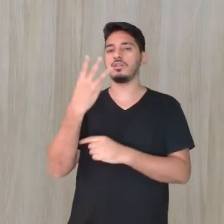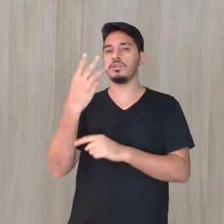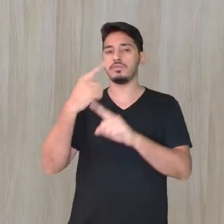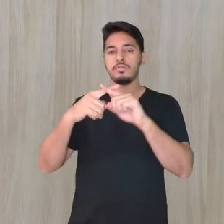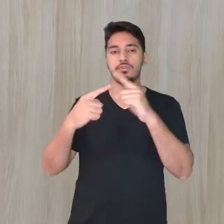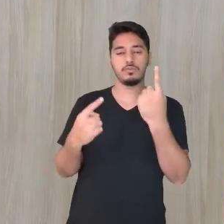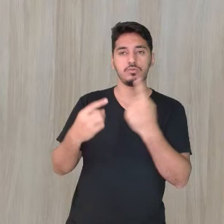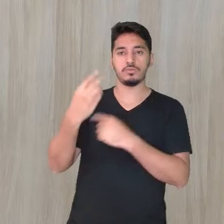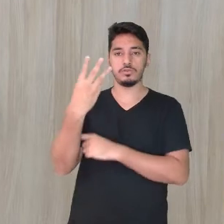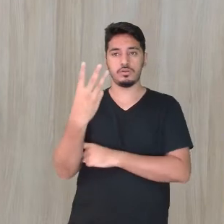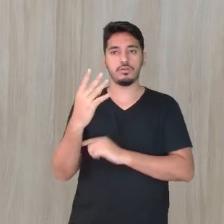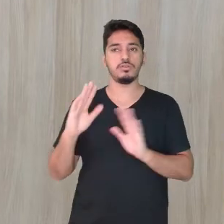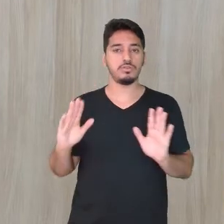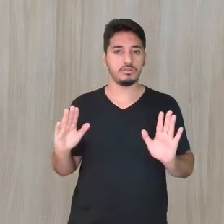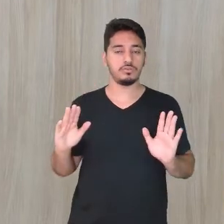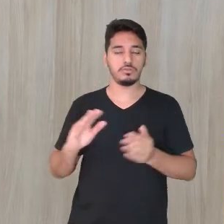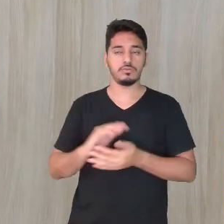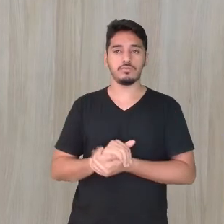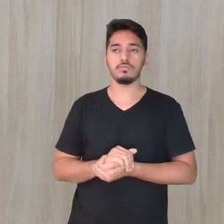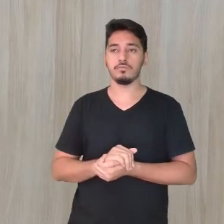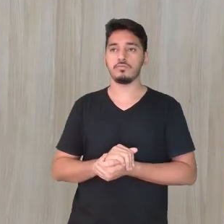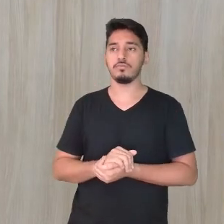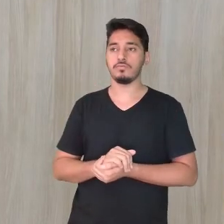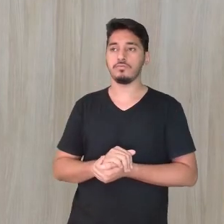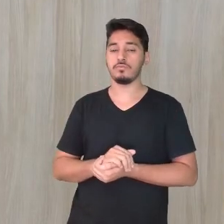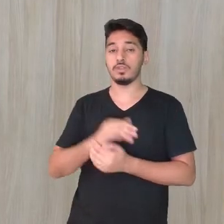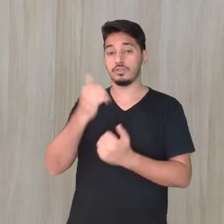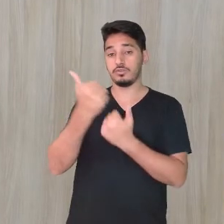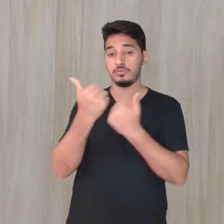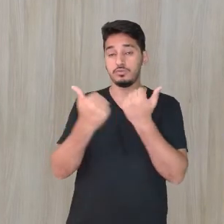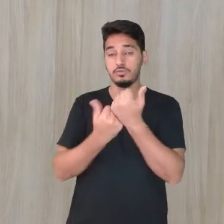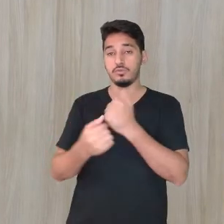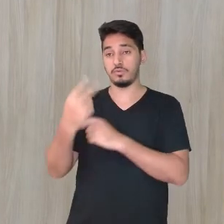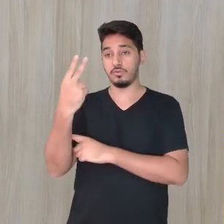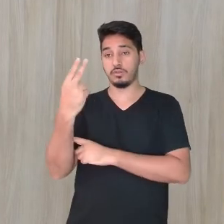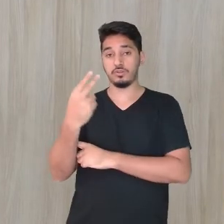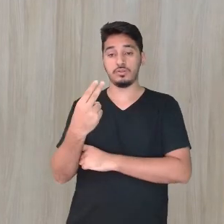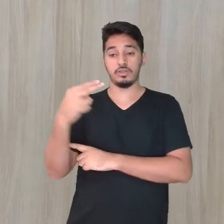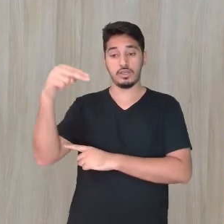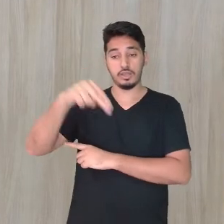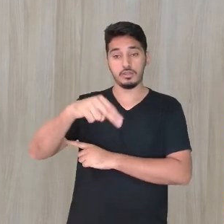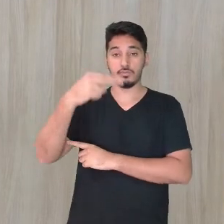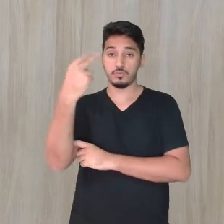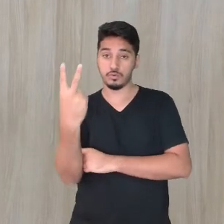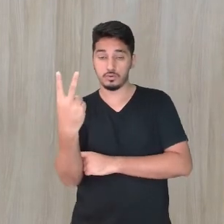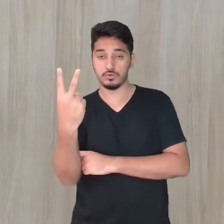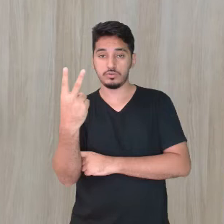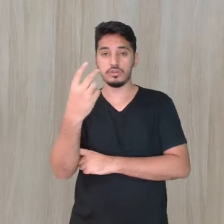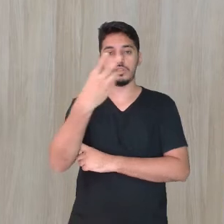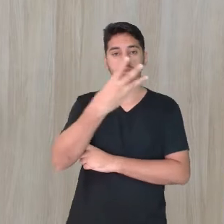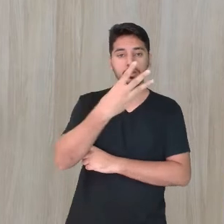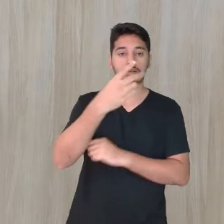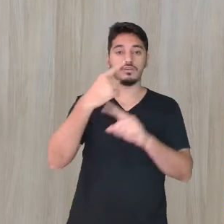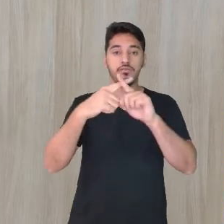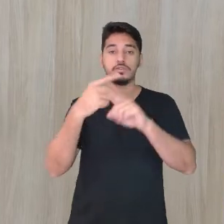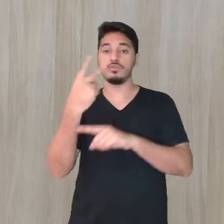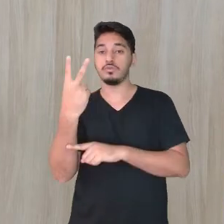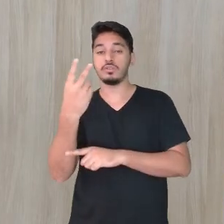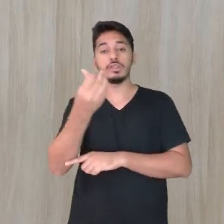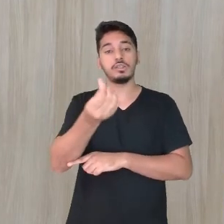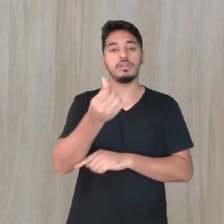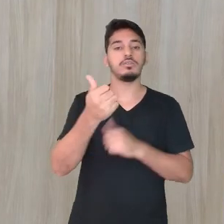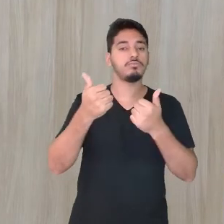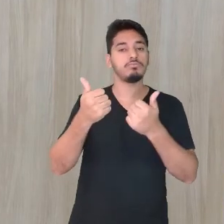1, 3. A figura 1 tem 3 bolinhas. Se eu substituir esse n pelo número 2, aí vai ficar 3 vezes 2,